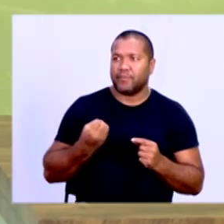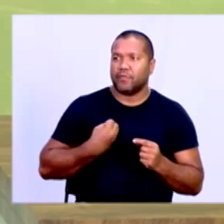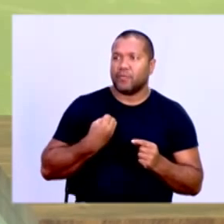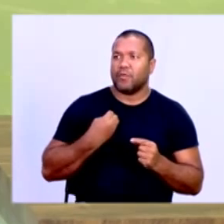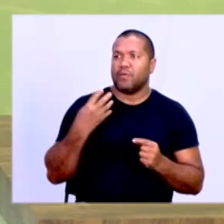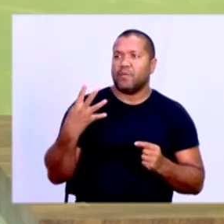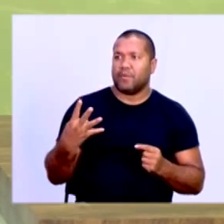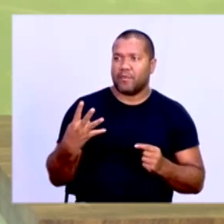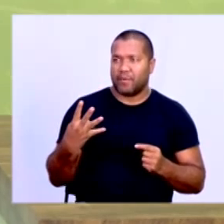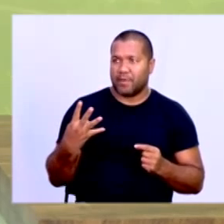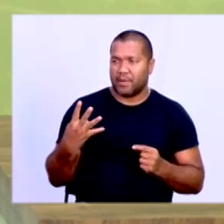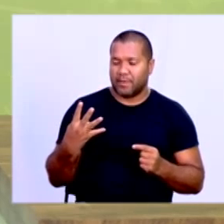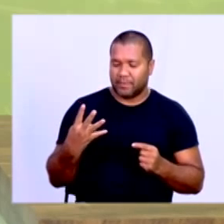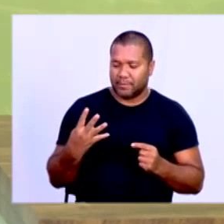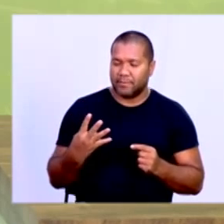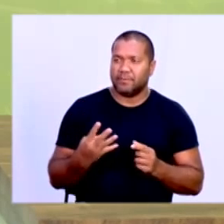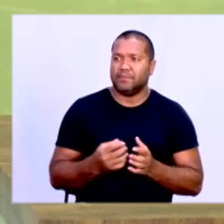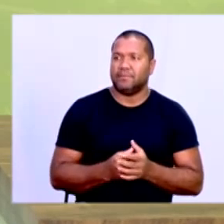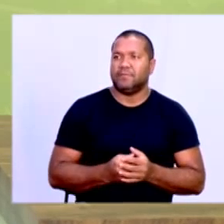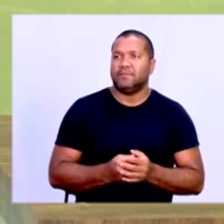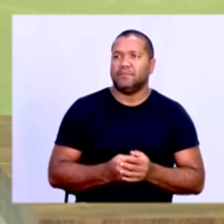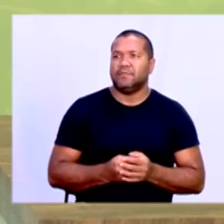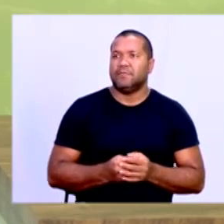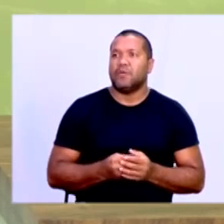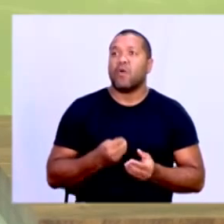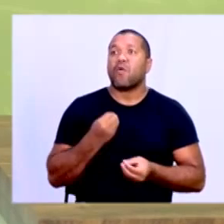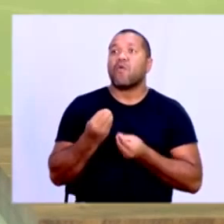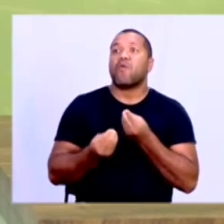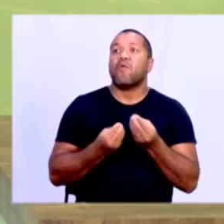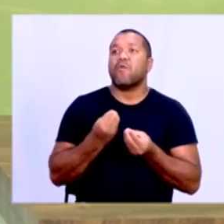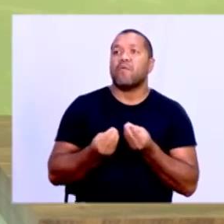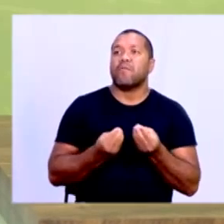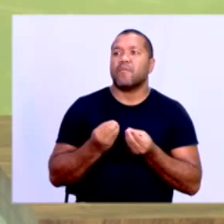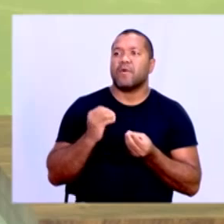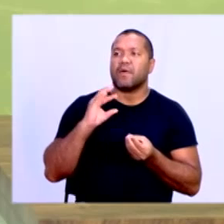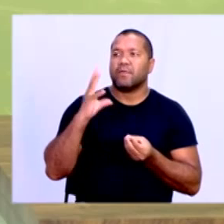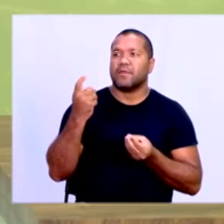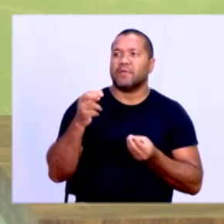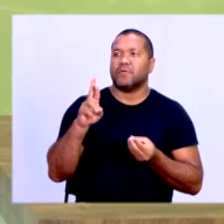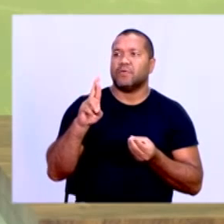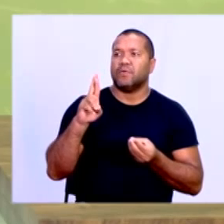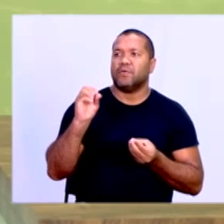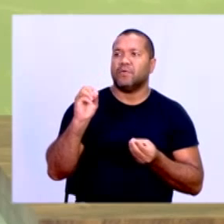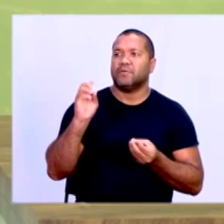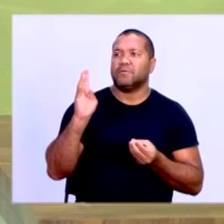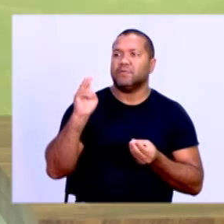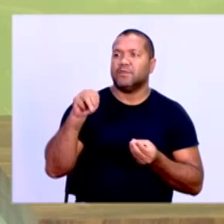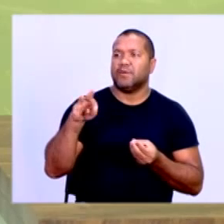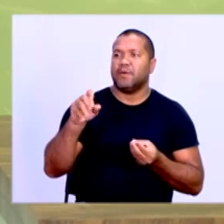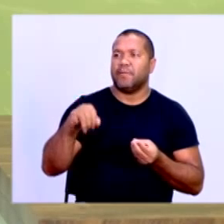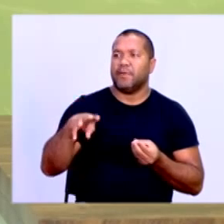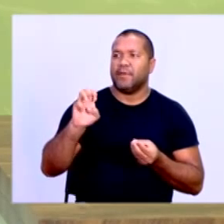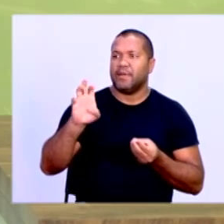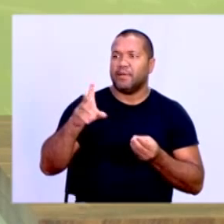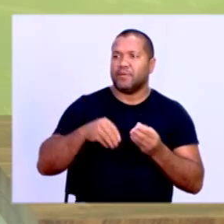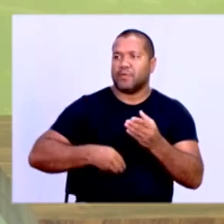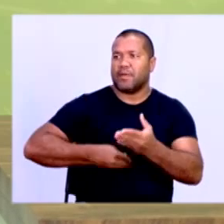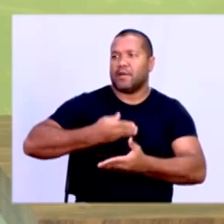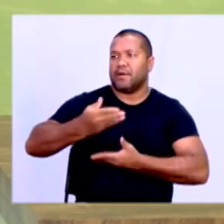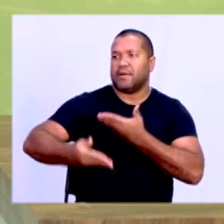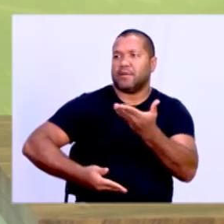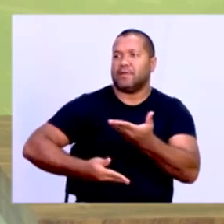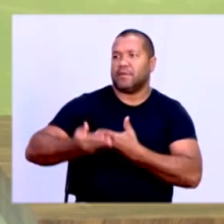4, que vocês tiveram aí na atividade. Como funciona o roteamento de controles dentro de um